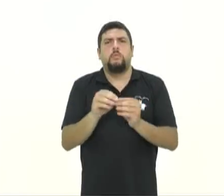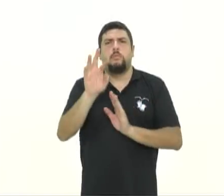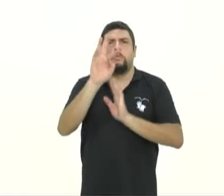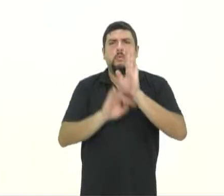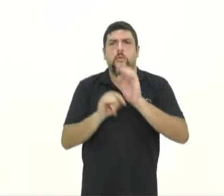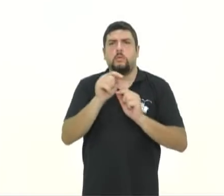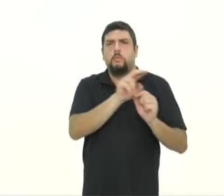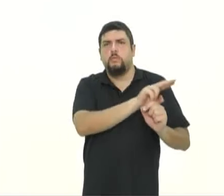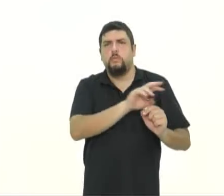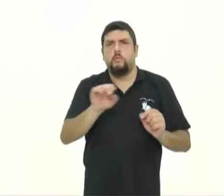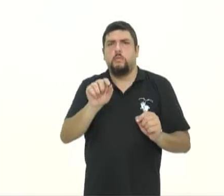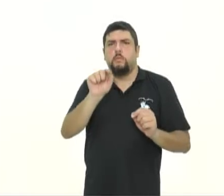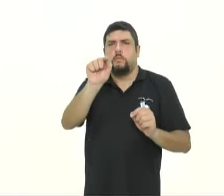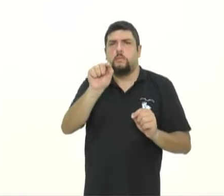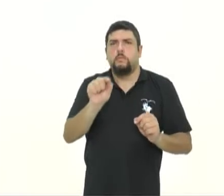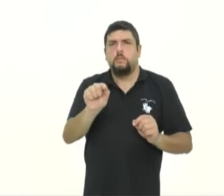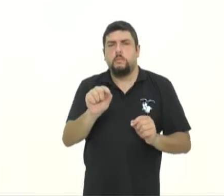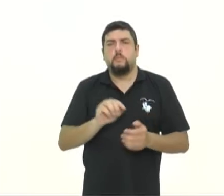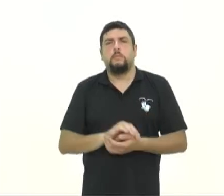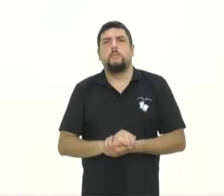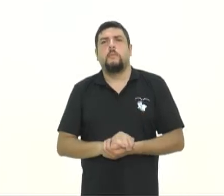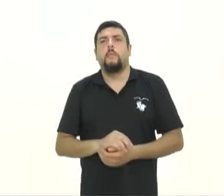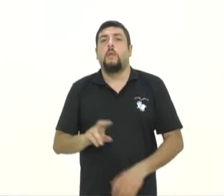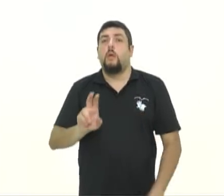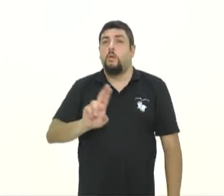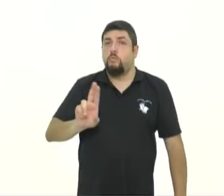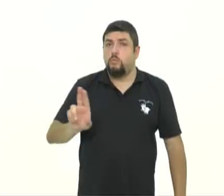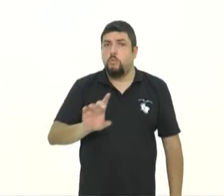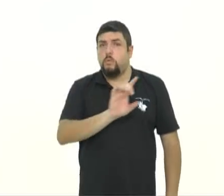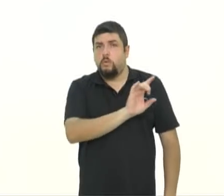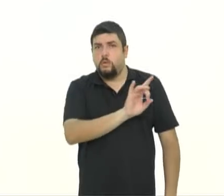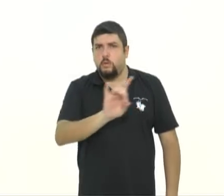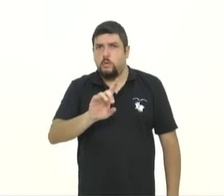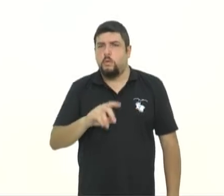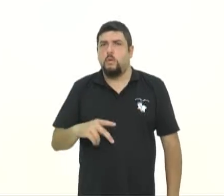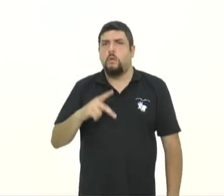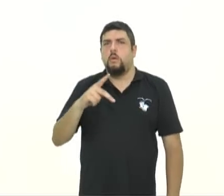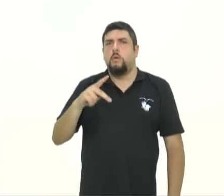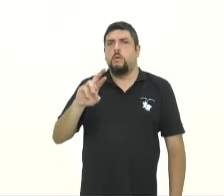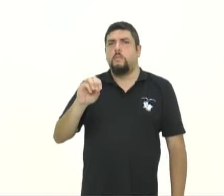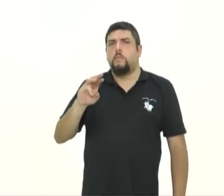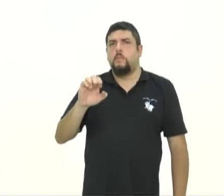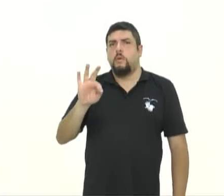vem Prometeu, vírgula, Epimeteu e